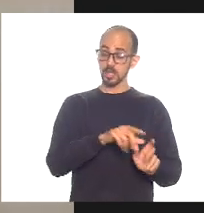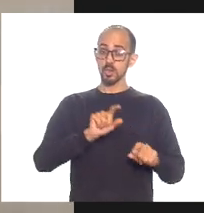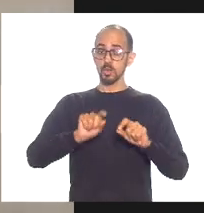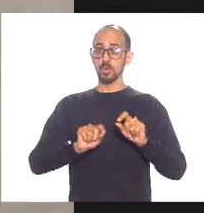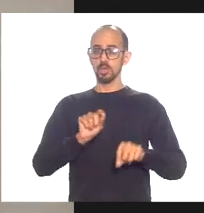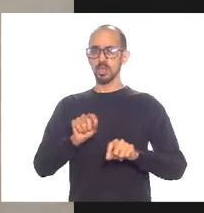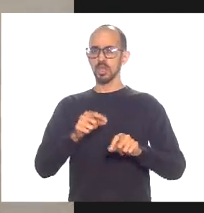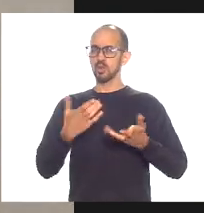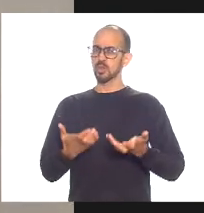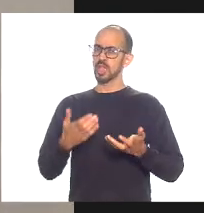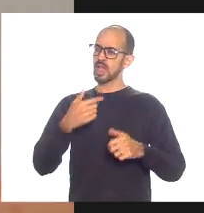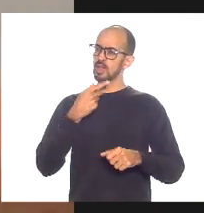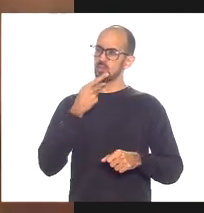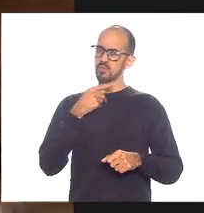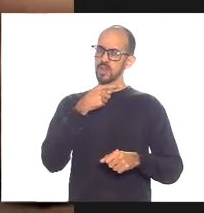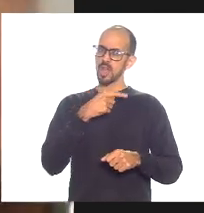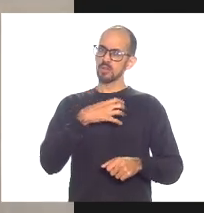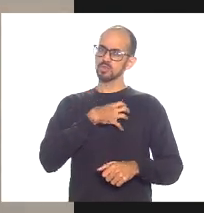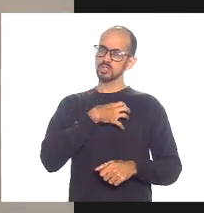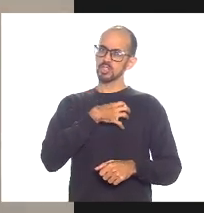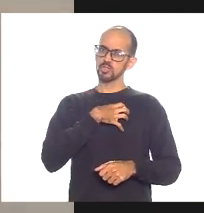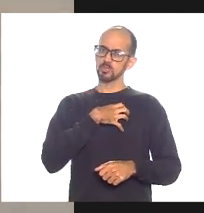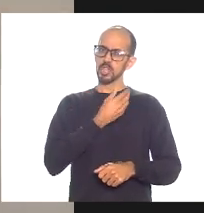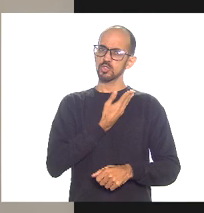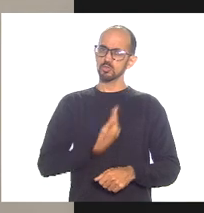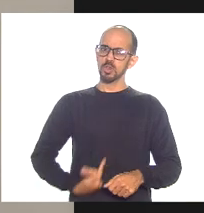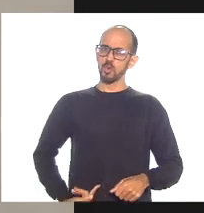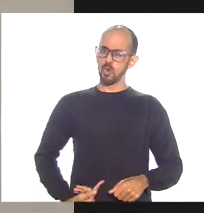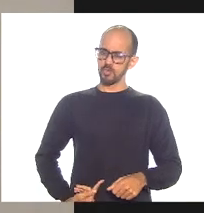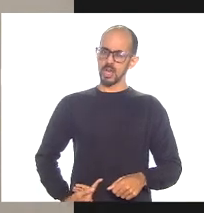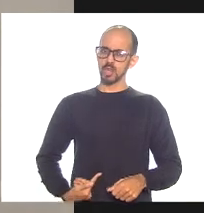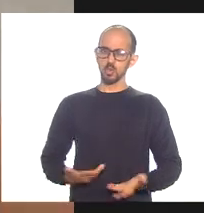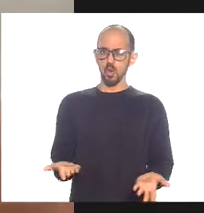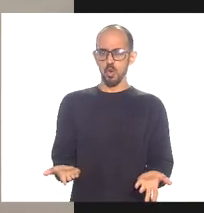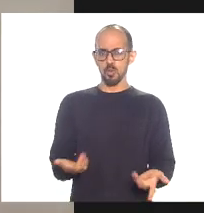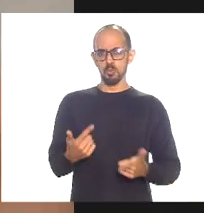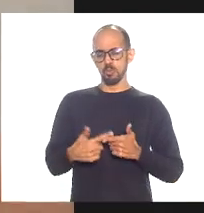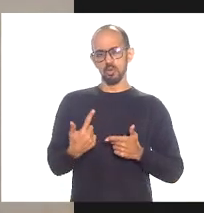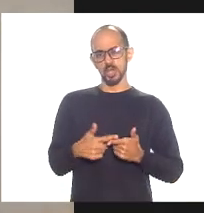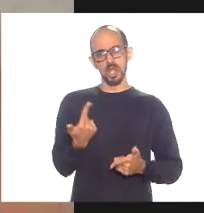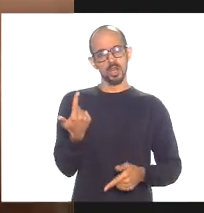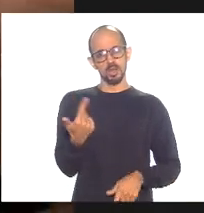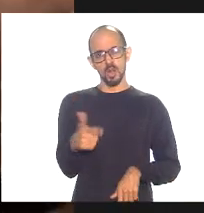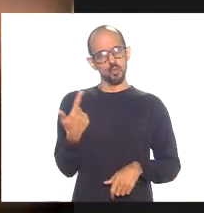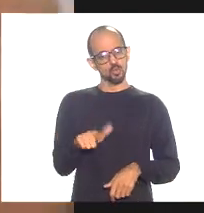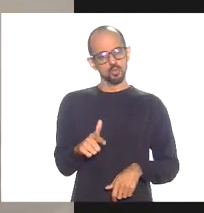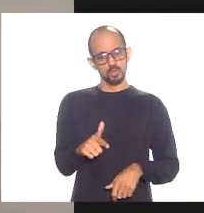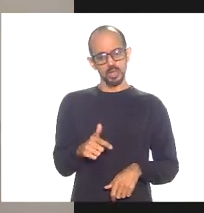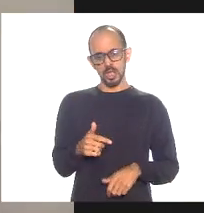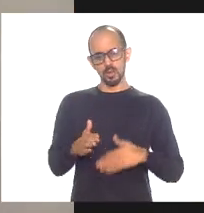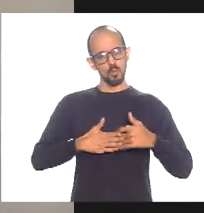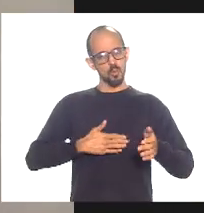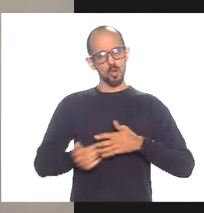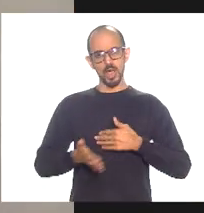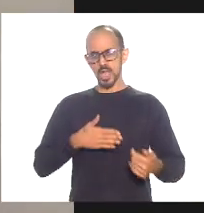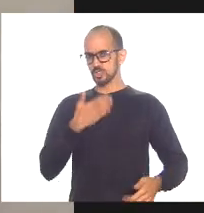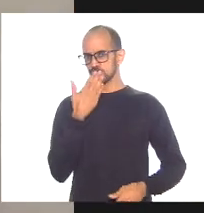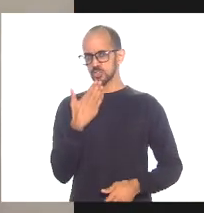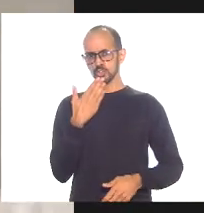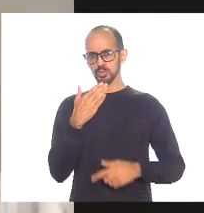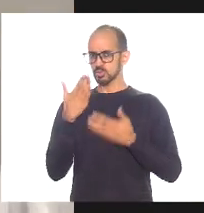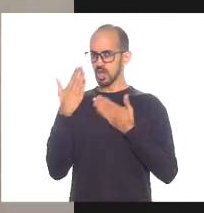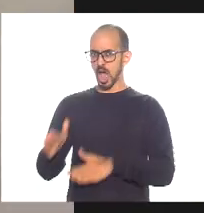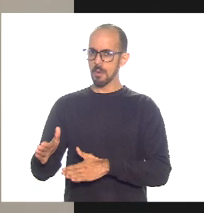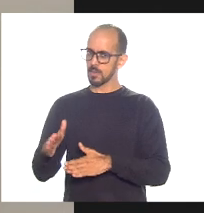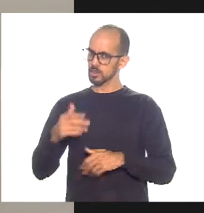manifestar minha solidariedade ao governador Cláudio Castro. Não há qualquer tipo de ameaça, seja